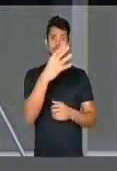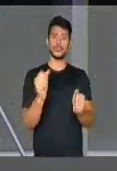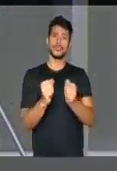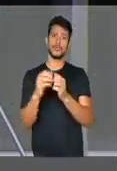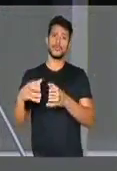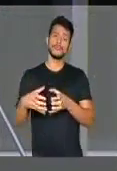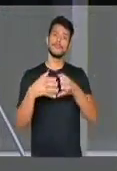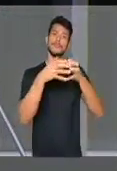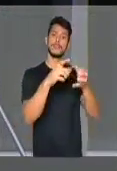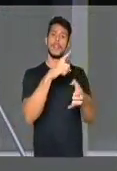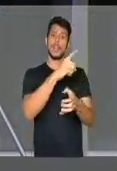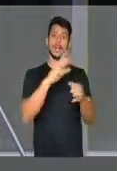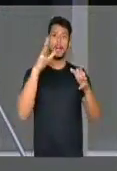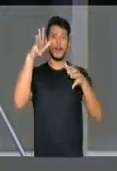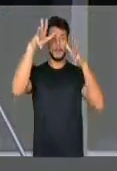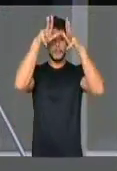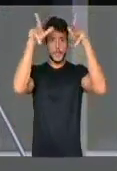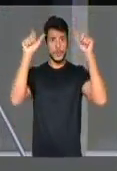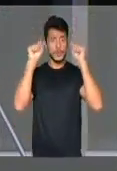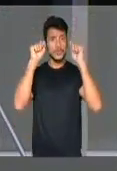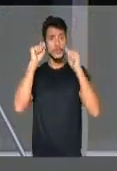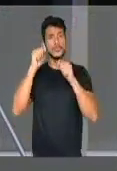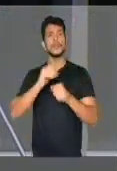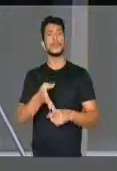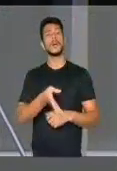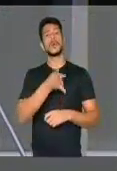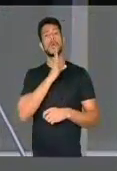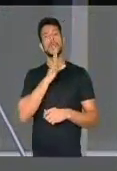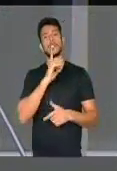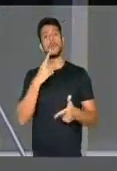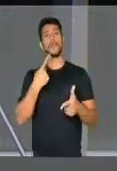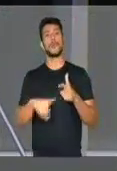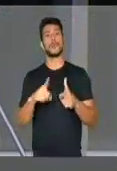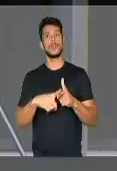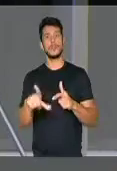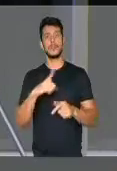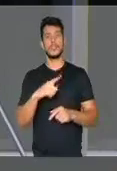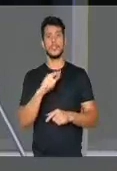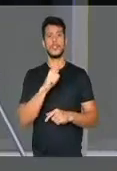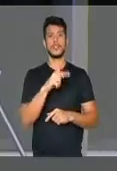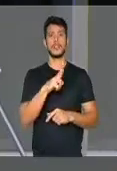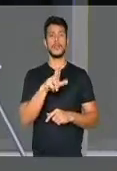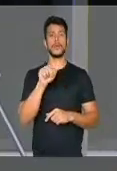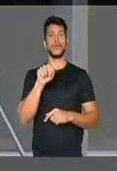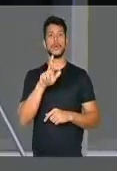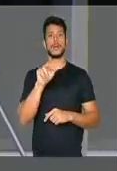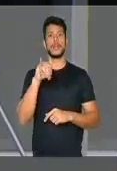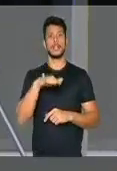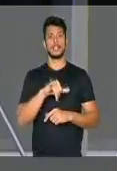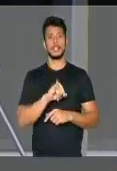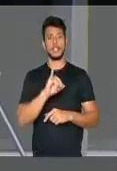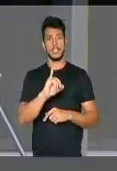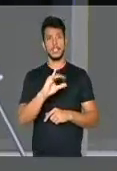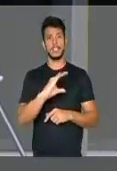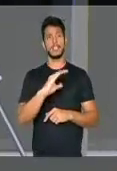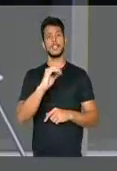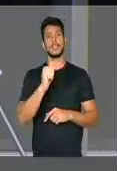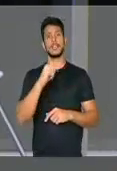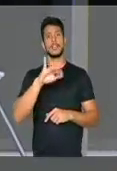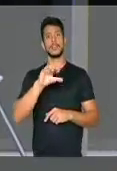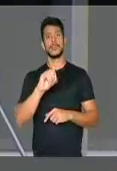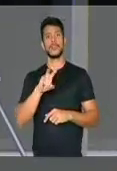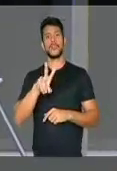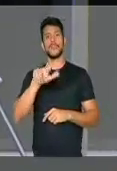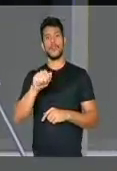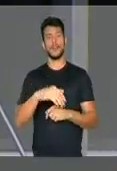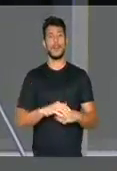a situação dos Guarani Kaiowá sufocados pelo agronegócio. Outros parlamentares